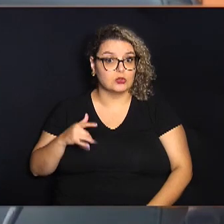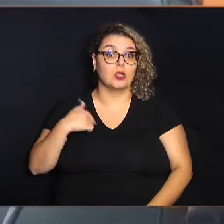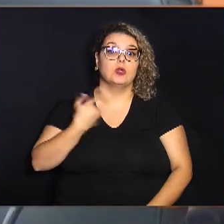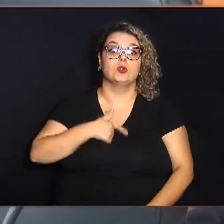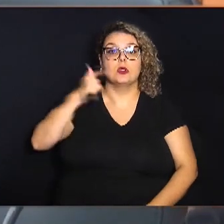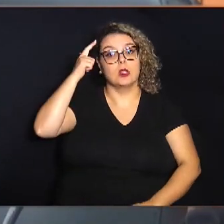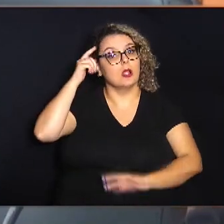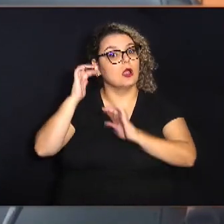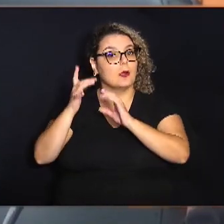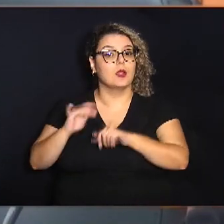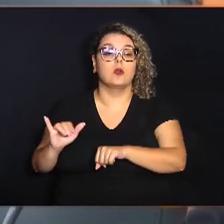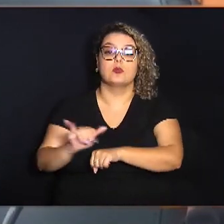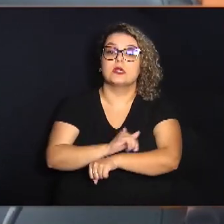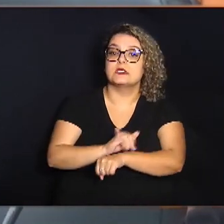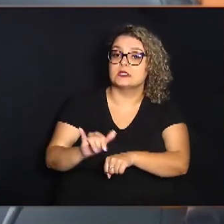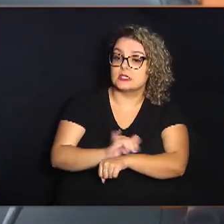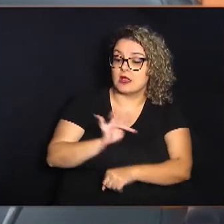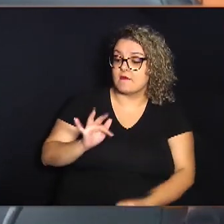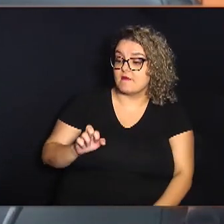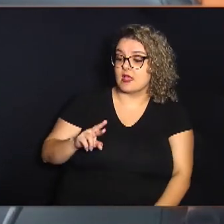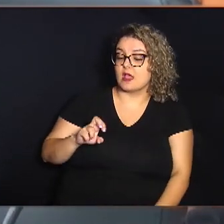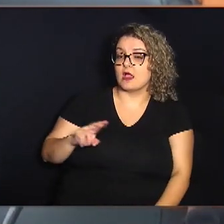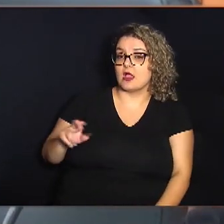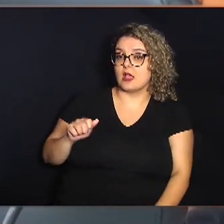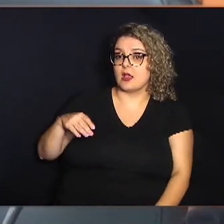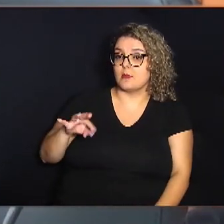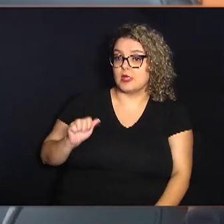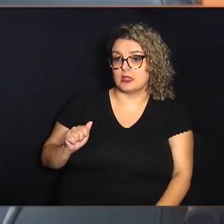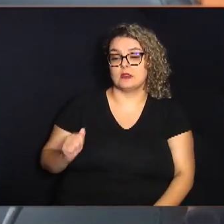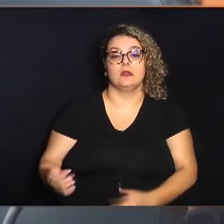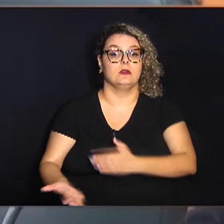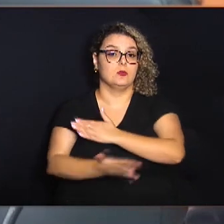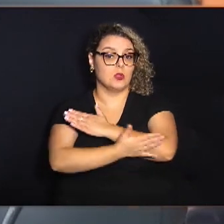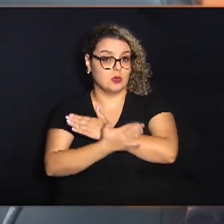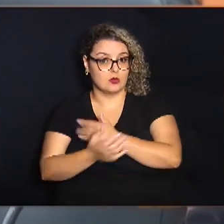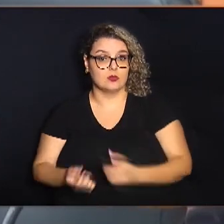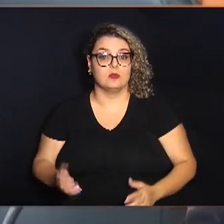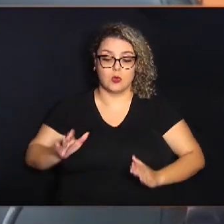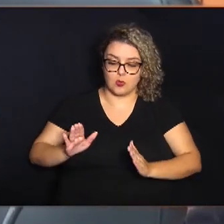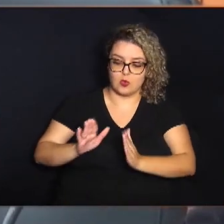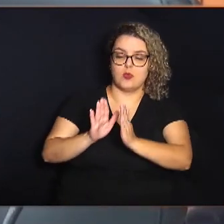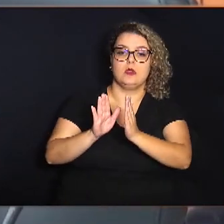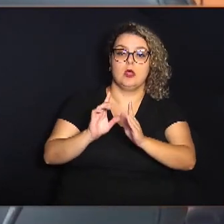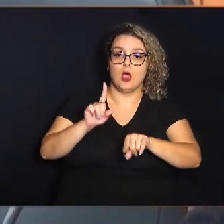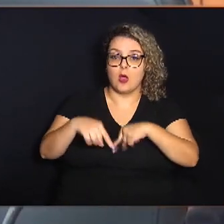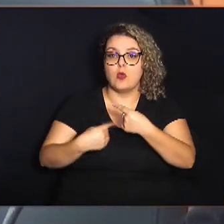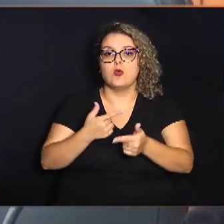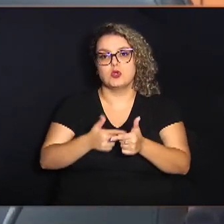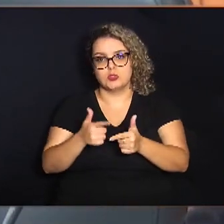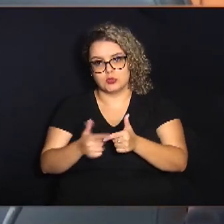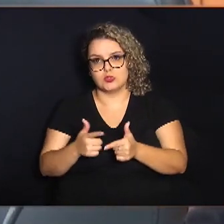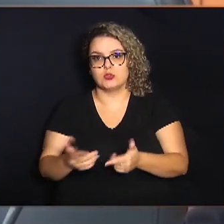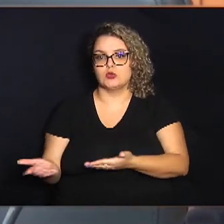pensar como uma ferramenta que pode nos auxiliar a resolver o enfrentamento a outros problemas que os